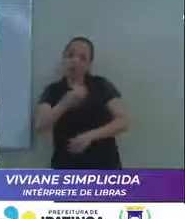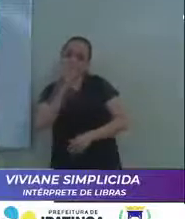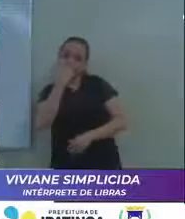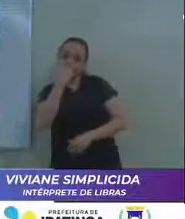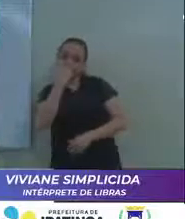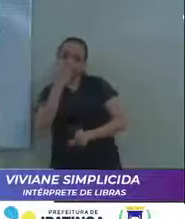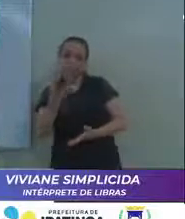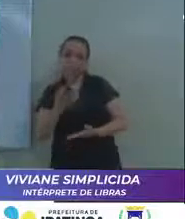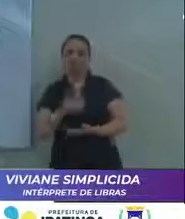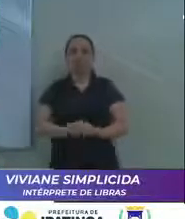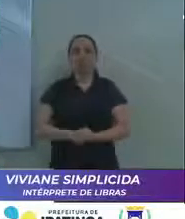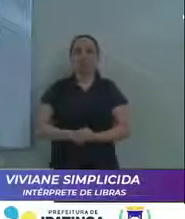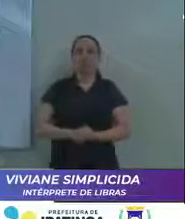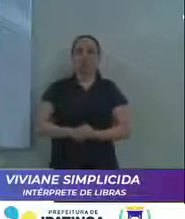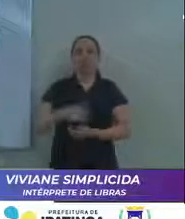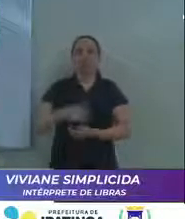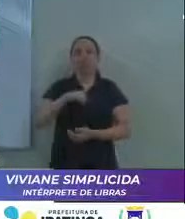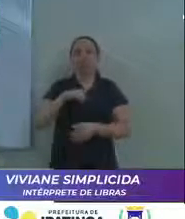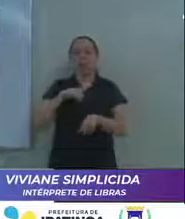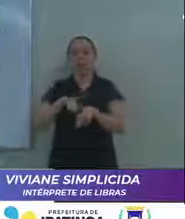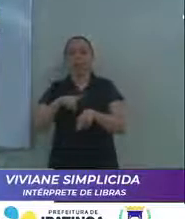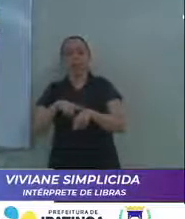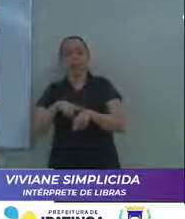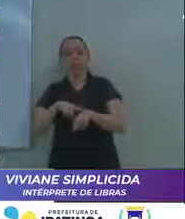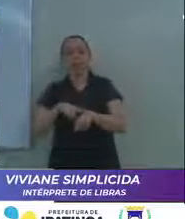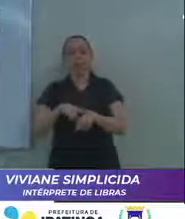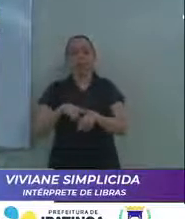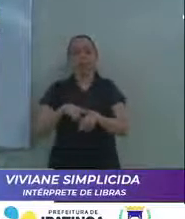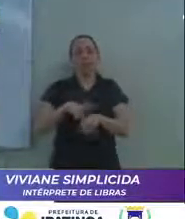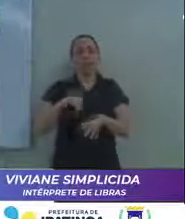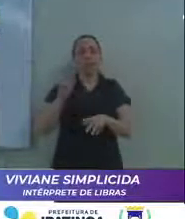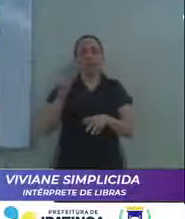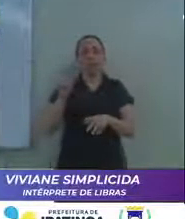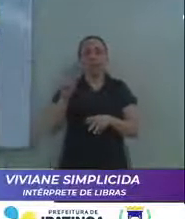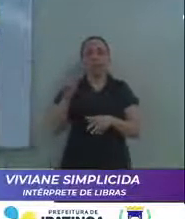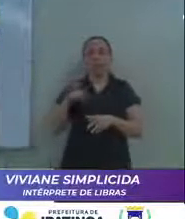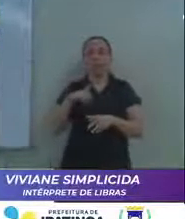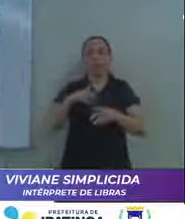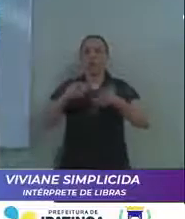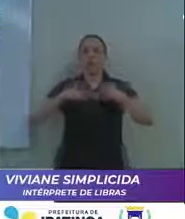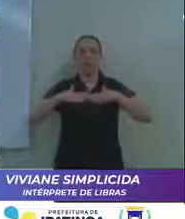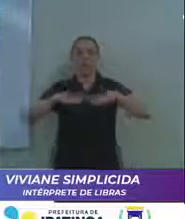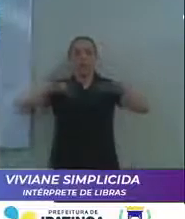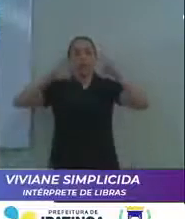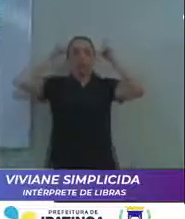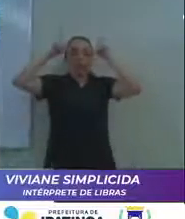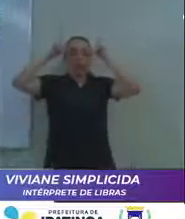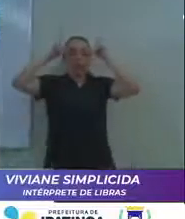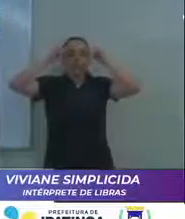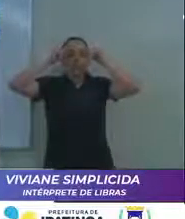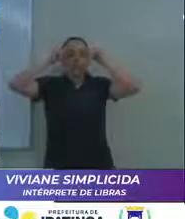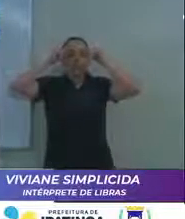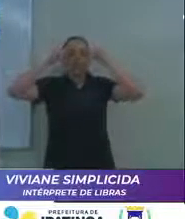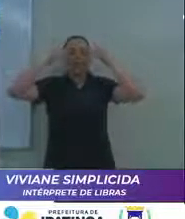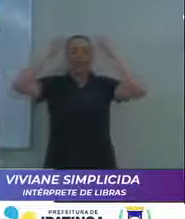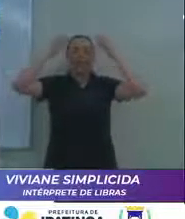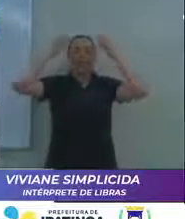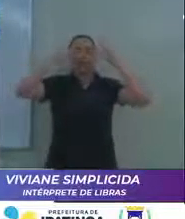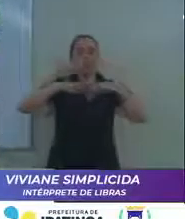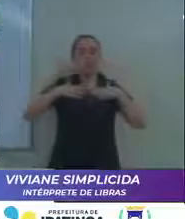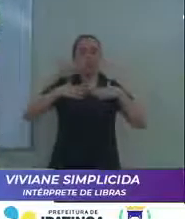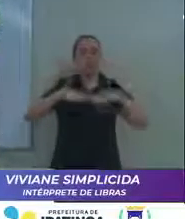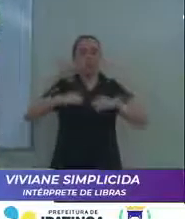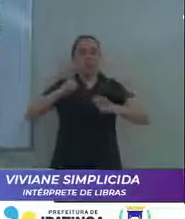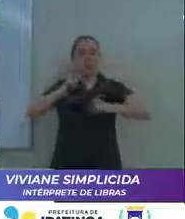pets. No meu tempo, que mantém a minha sanidade mental é o esporte que eu pratico,